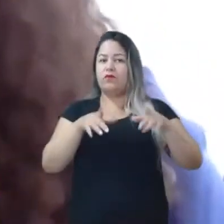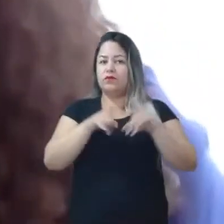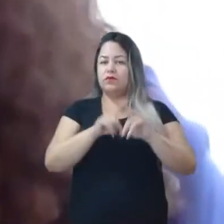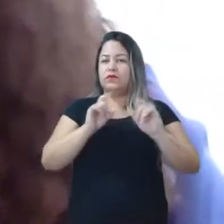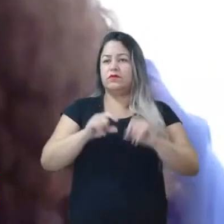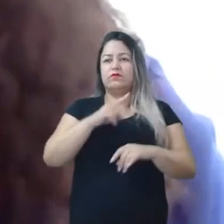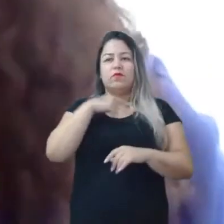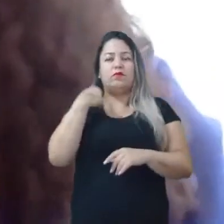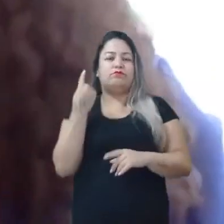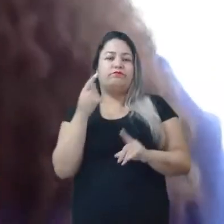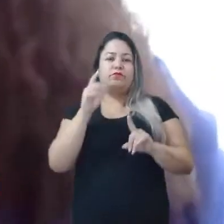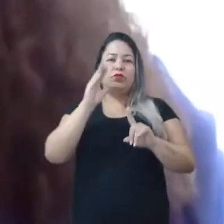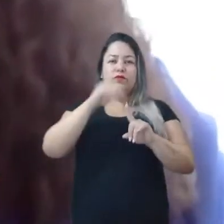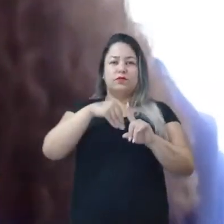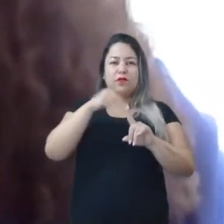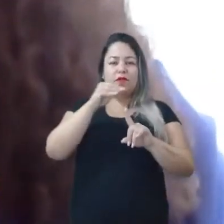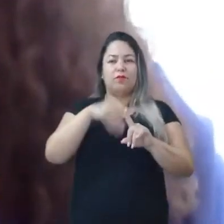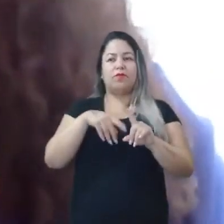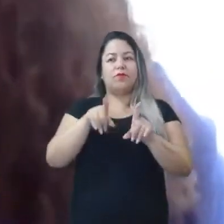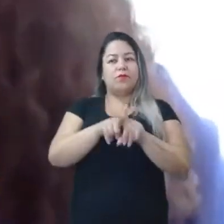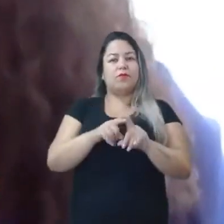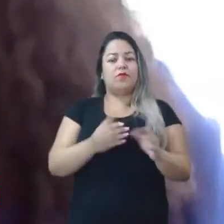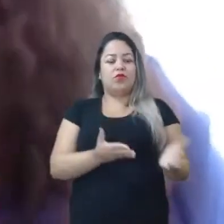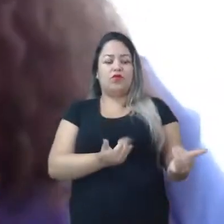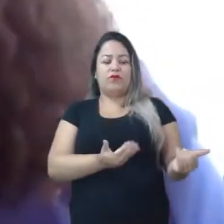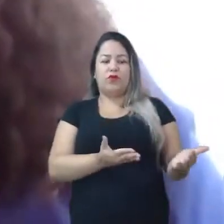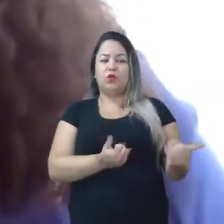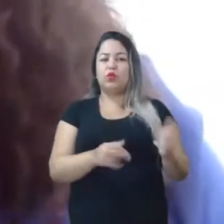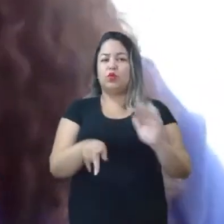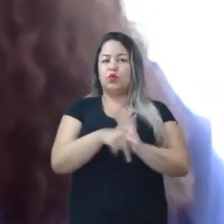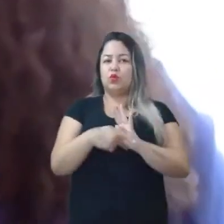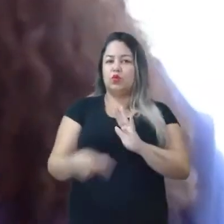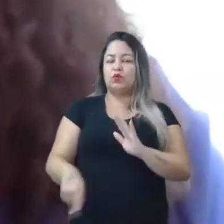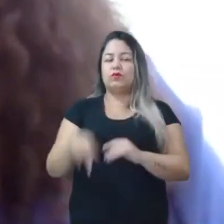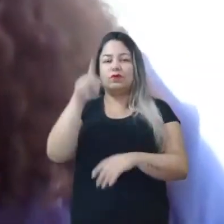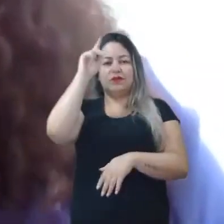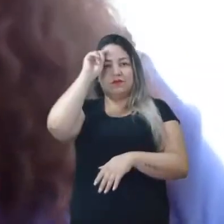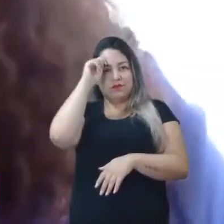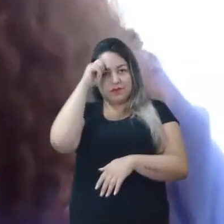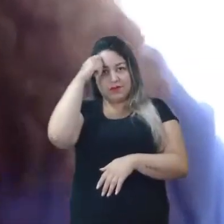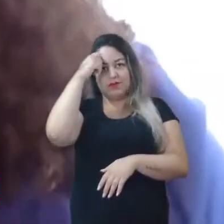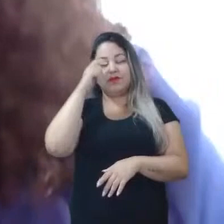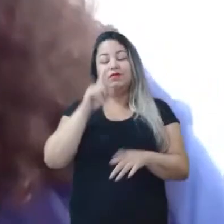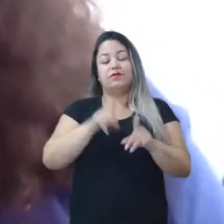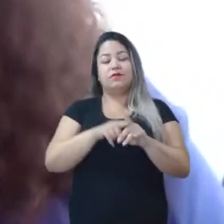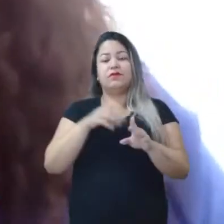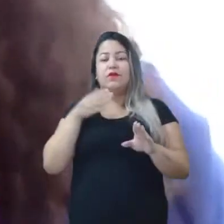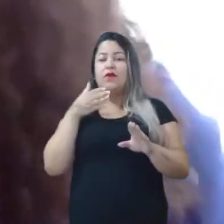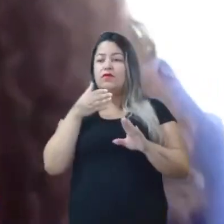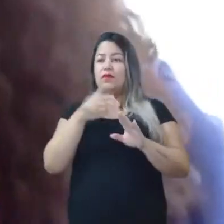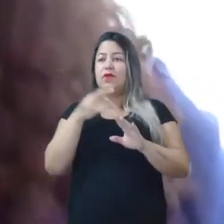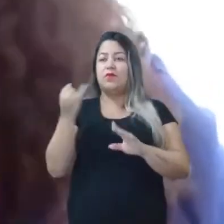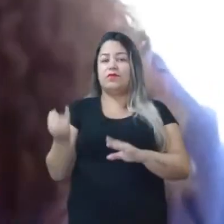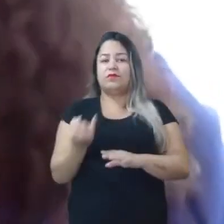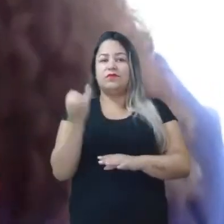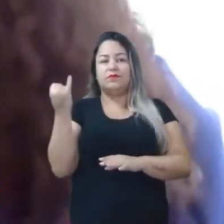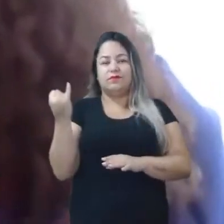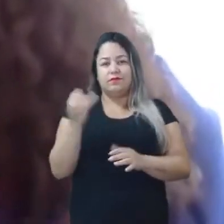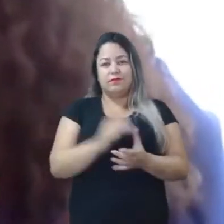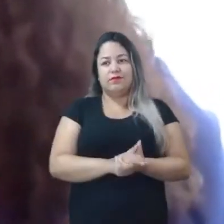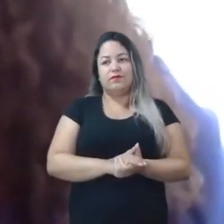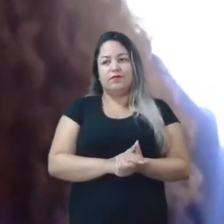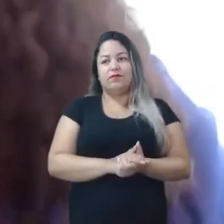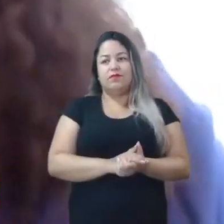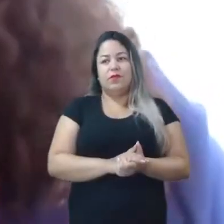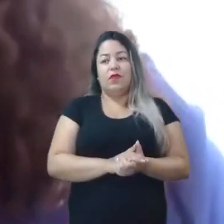e vulnerabilidades para a juventude negra, né? Esse programa ele também tem um foco com geração de oportunidades